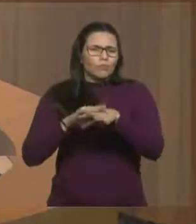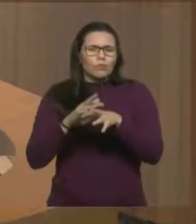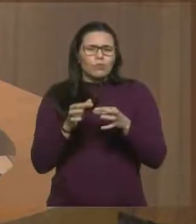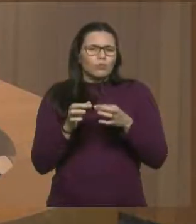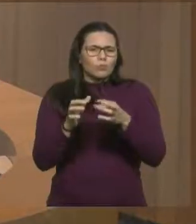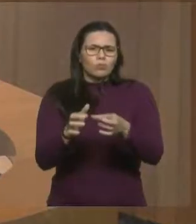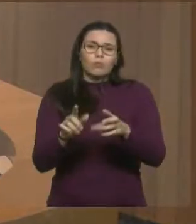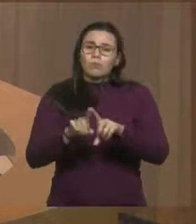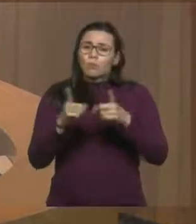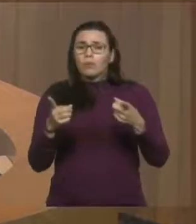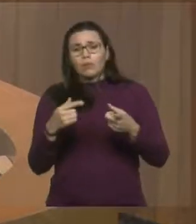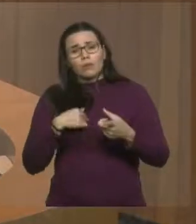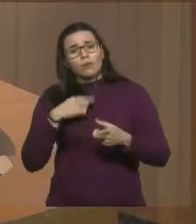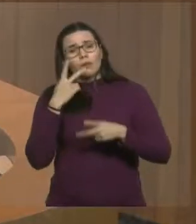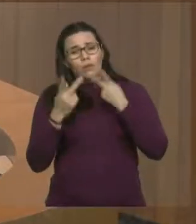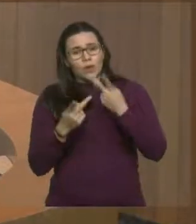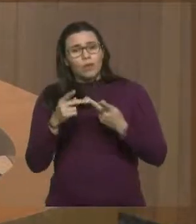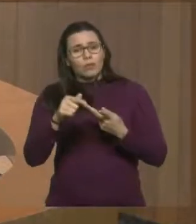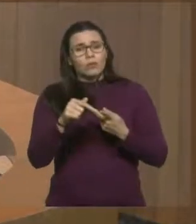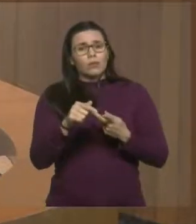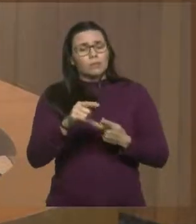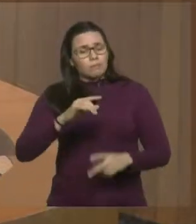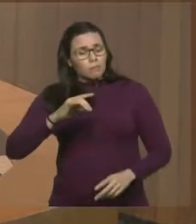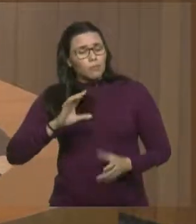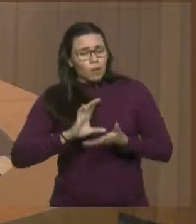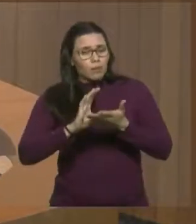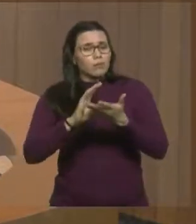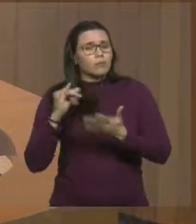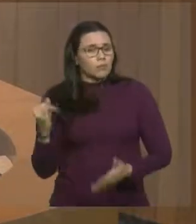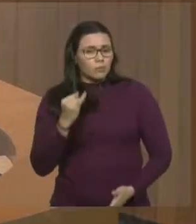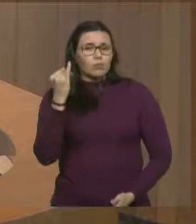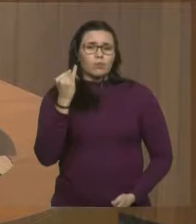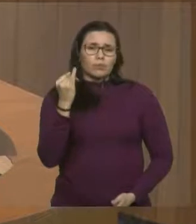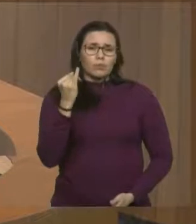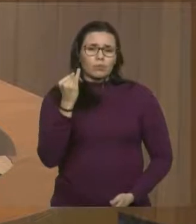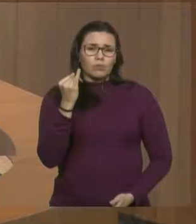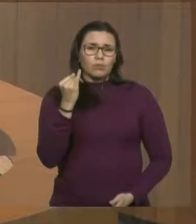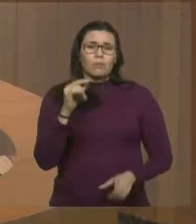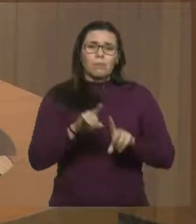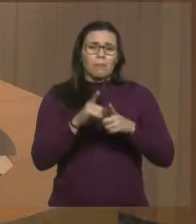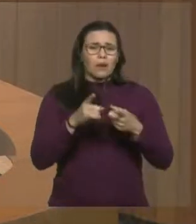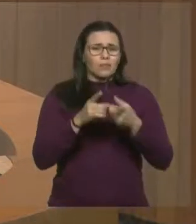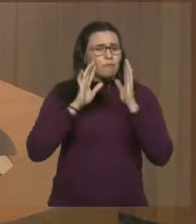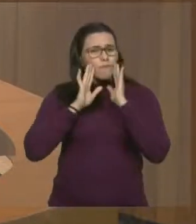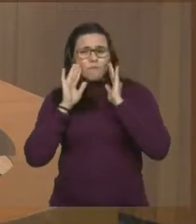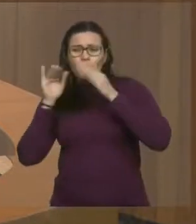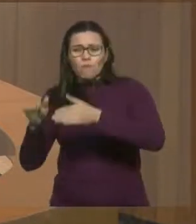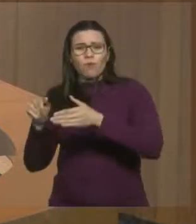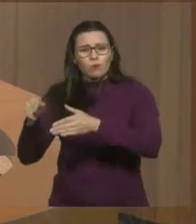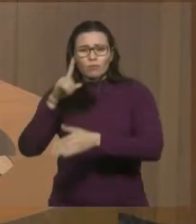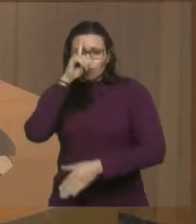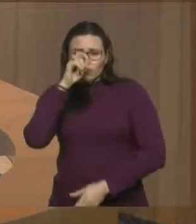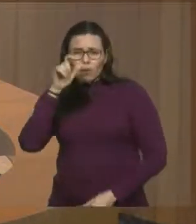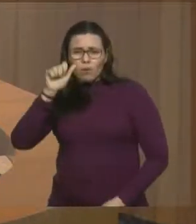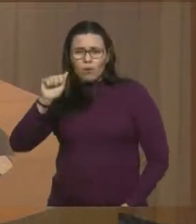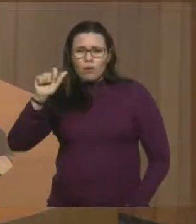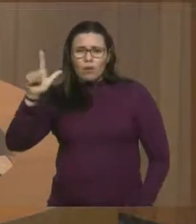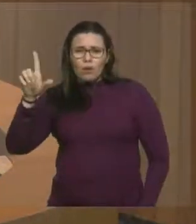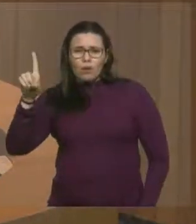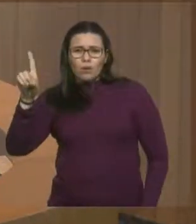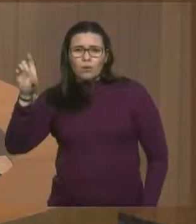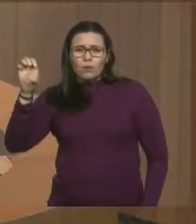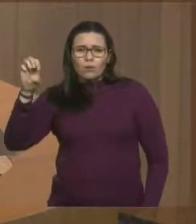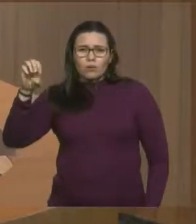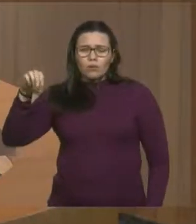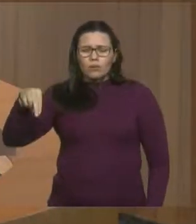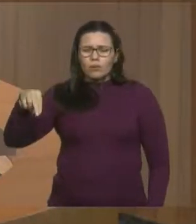Abelo, apesar de serem importantes a transferência desses recursos para o Aldenor Abelo. Quais são os problemas